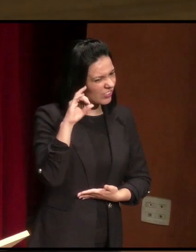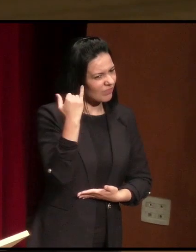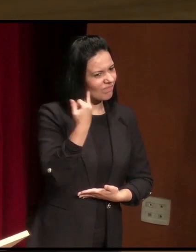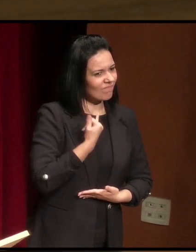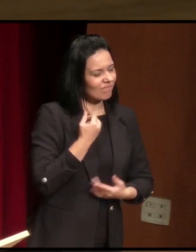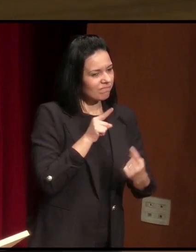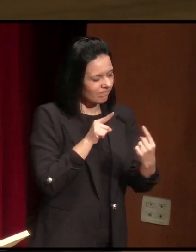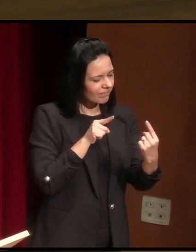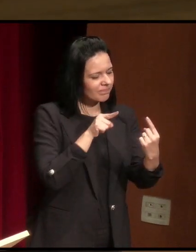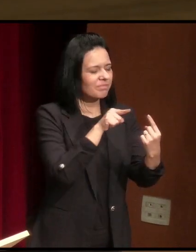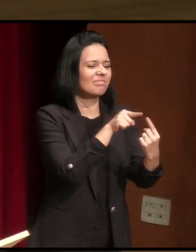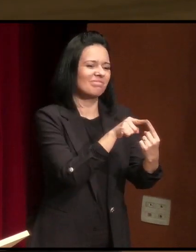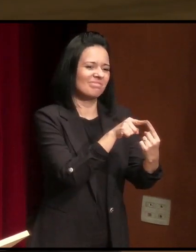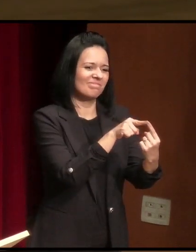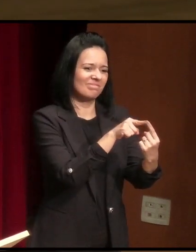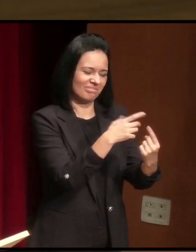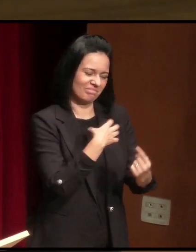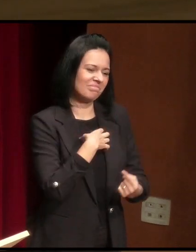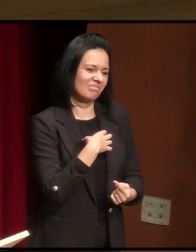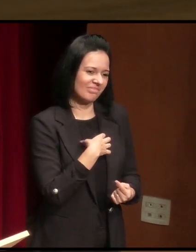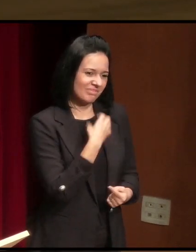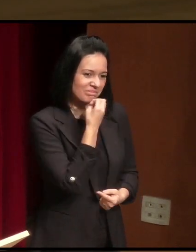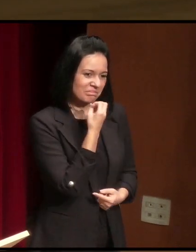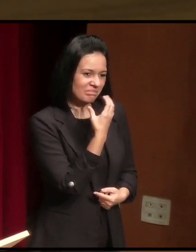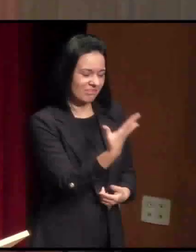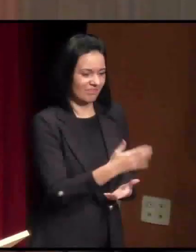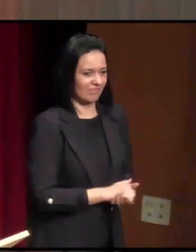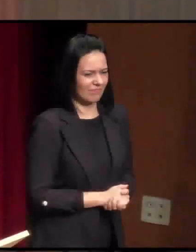como sonho nos nossos corações. Uhum.